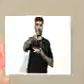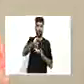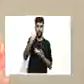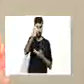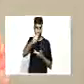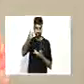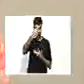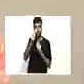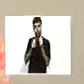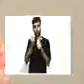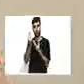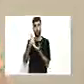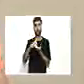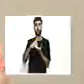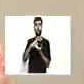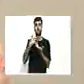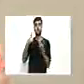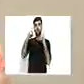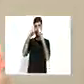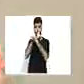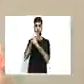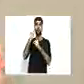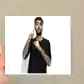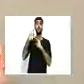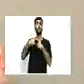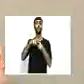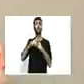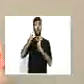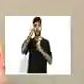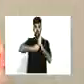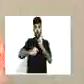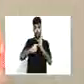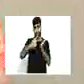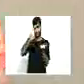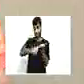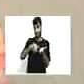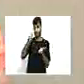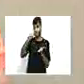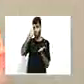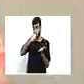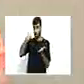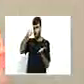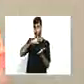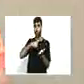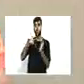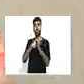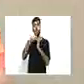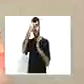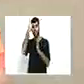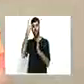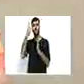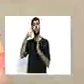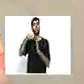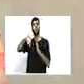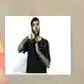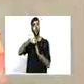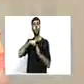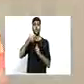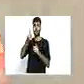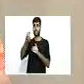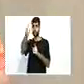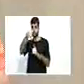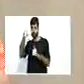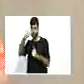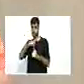lá eh eu acho muito difícil que eles foram contratado 8 horas é o pessoal do pedal eles fazem 6